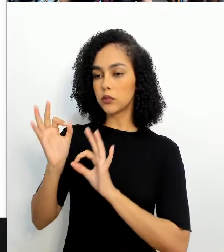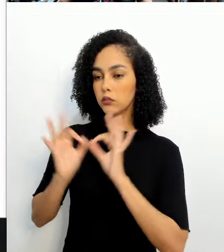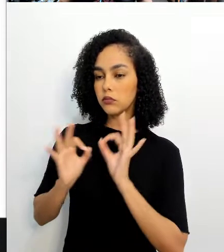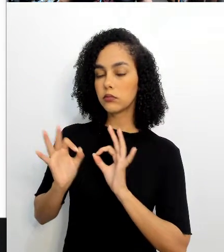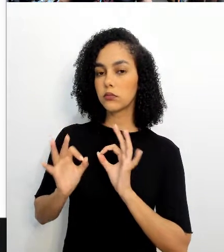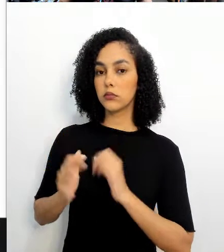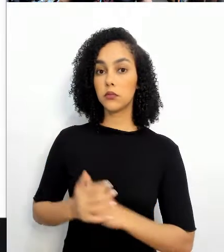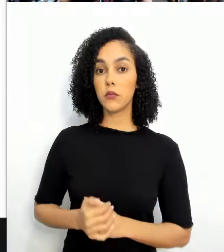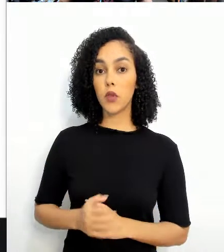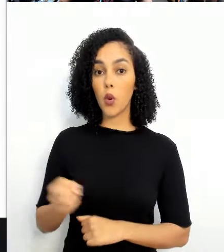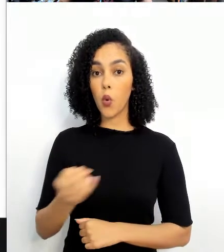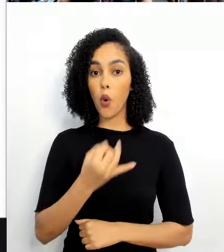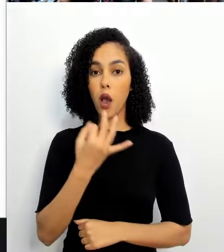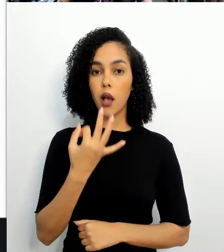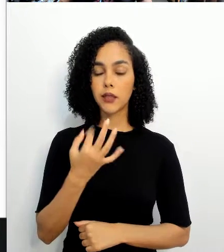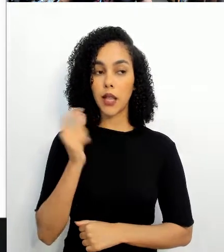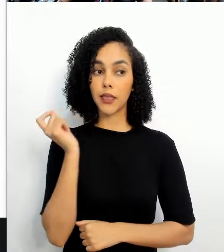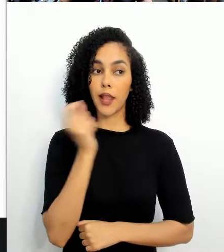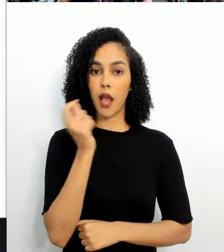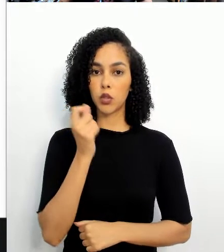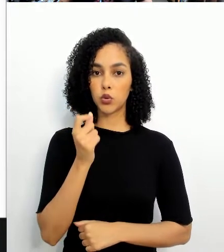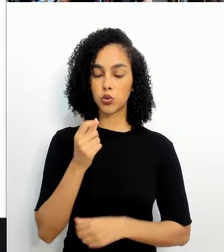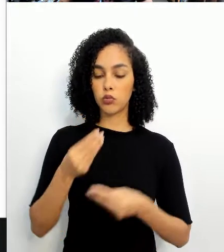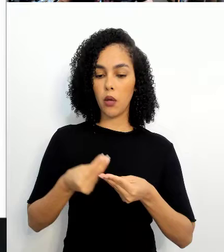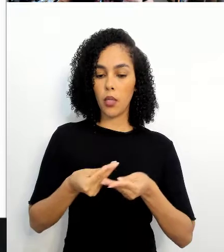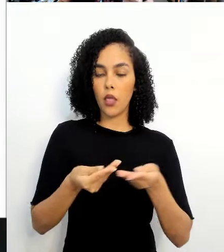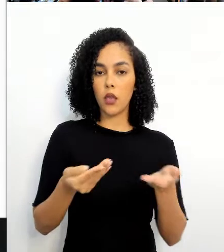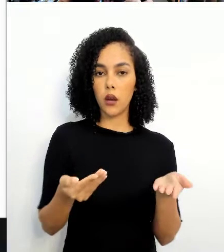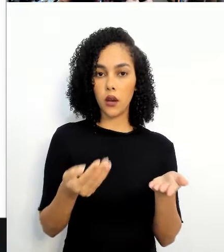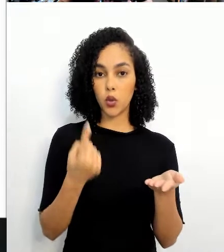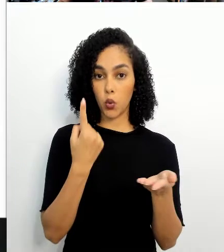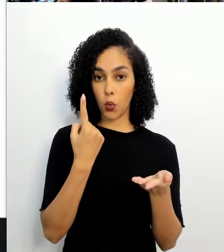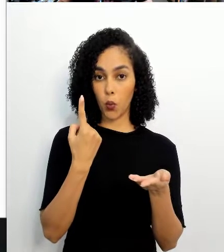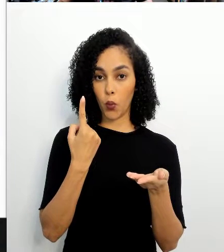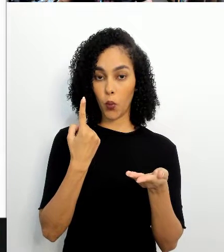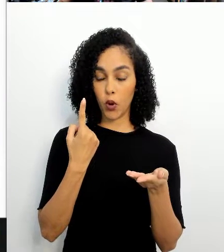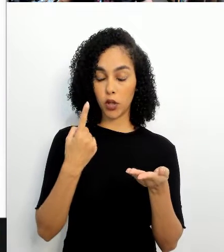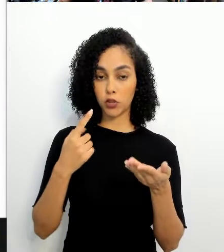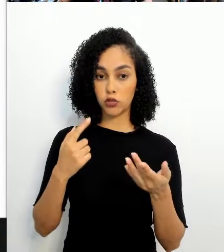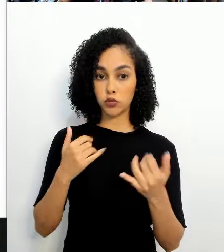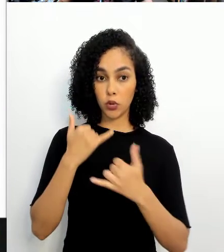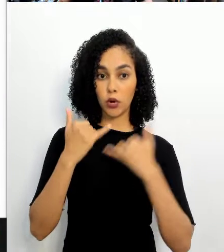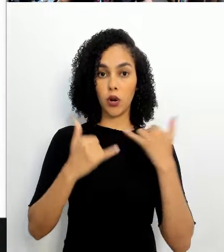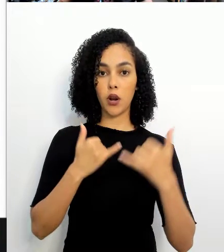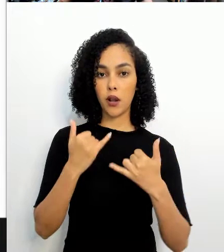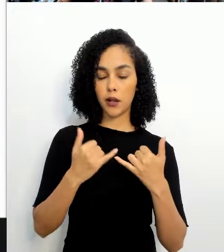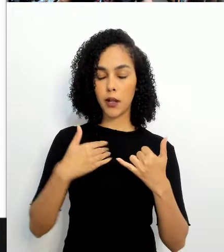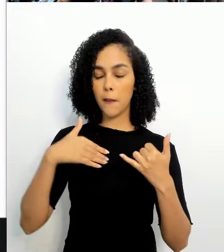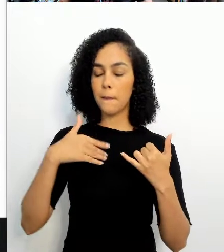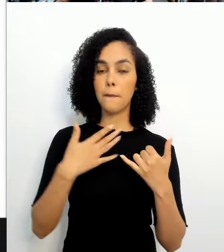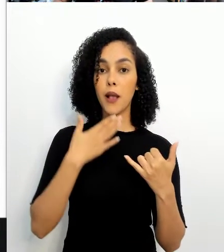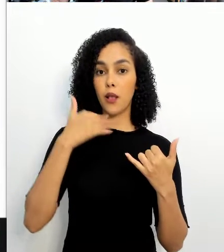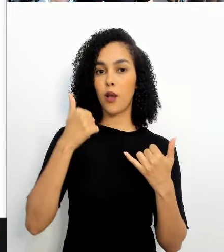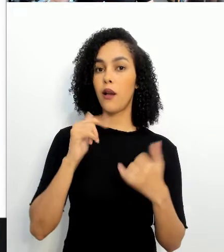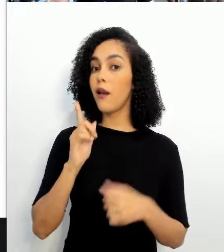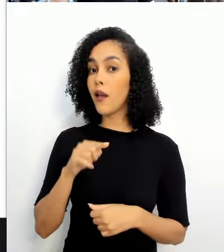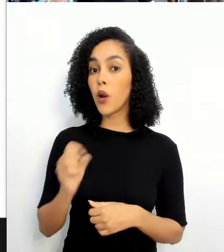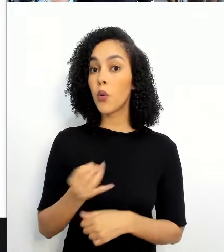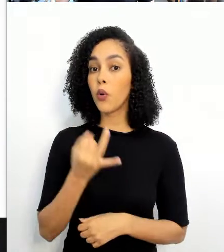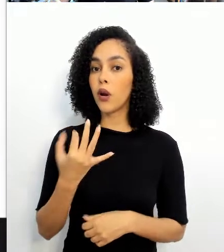quantidade mínima de dardos que devem ser disponibilizados em uma rodada para tornar o jogo mais atrativo